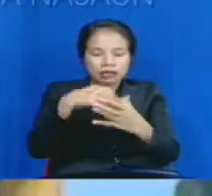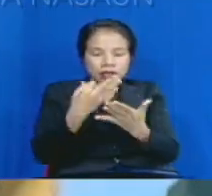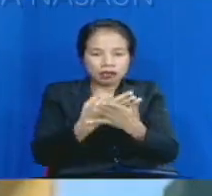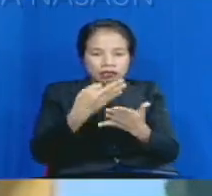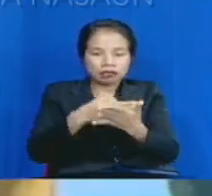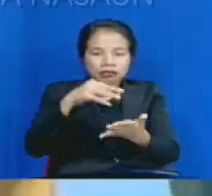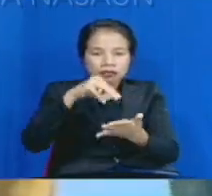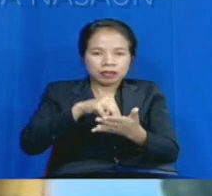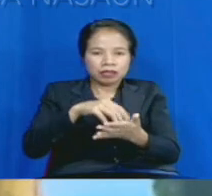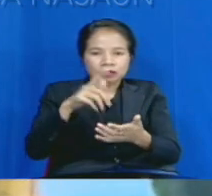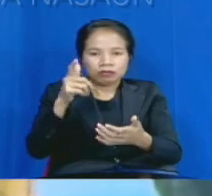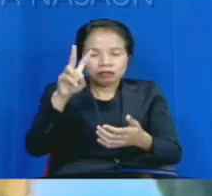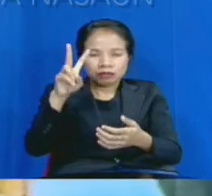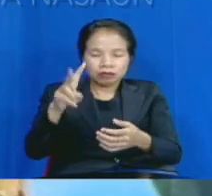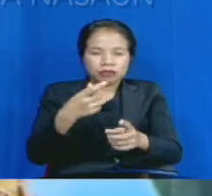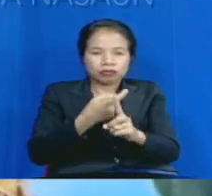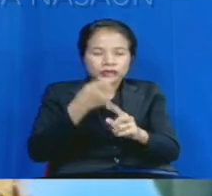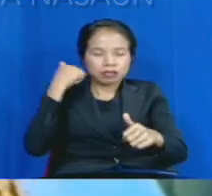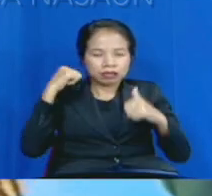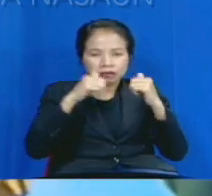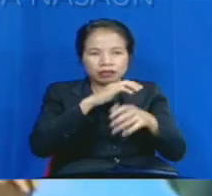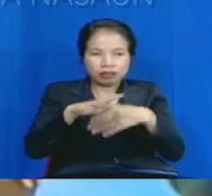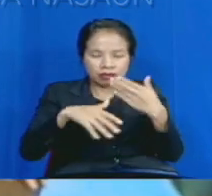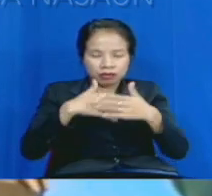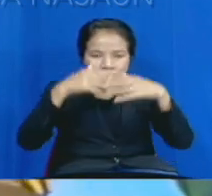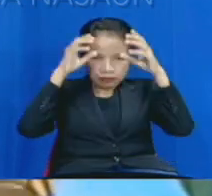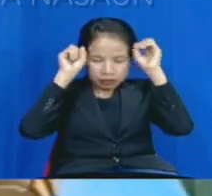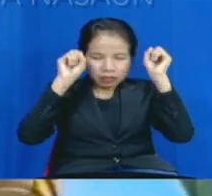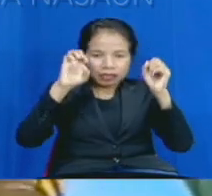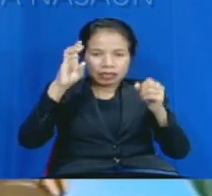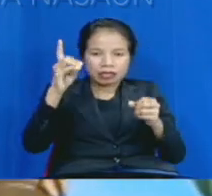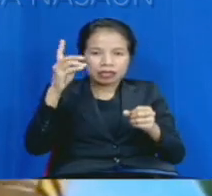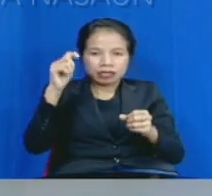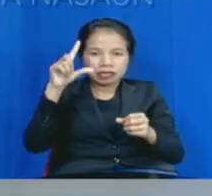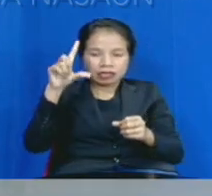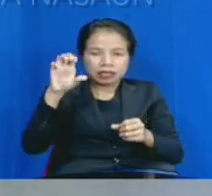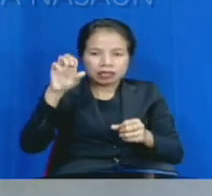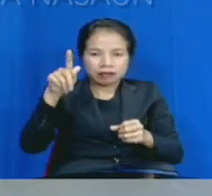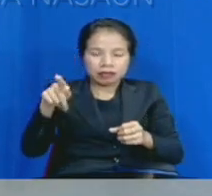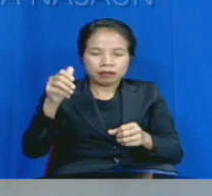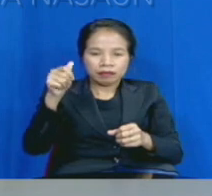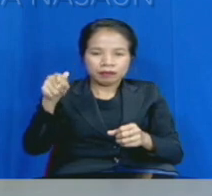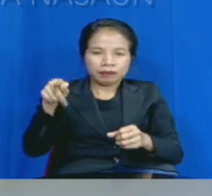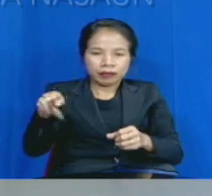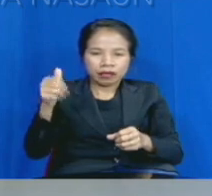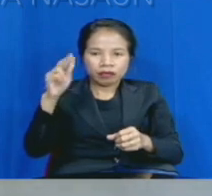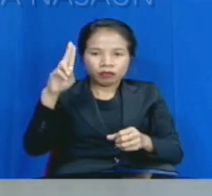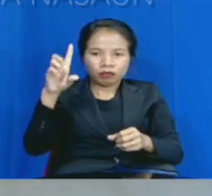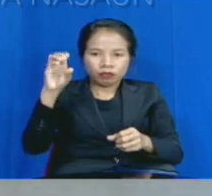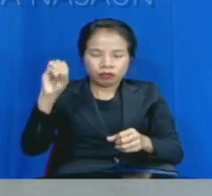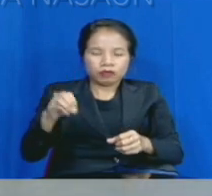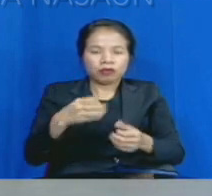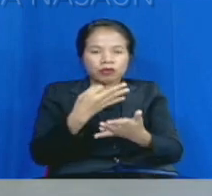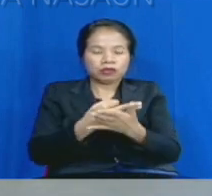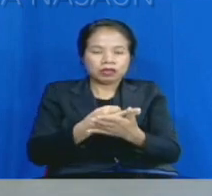gruaresi rua liu, husi atividade hotu. Presidente de TLP, Paulo da Silva, relata, receita nebe EDTL